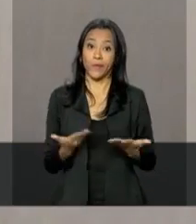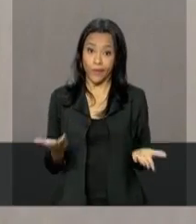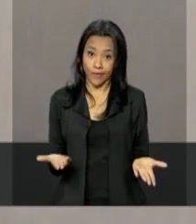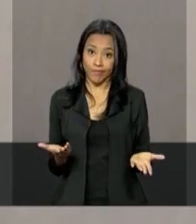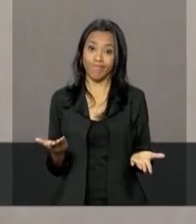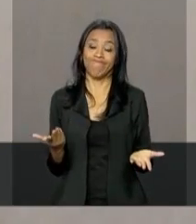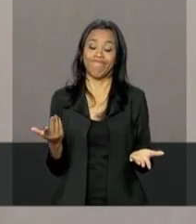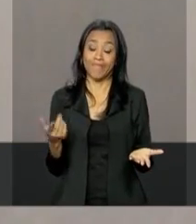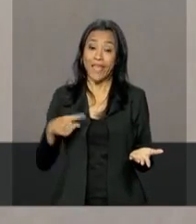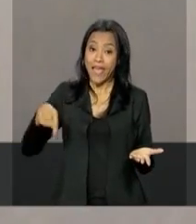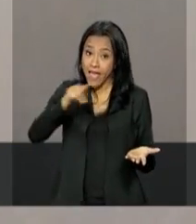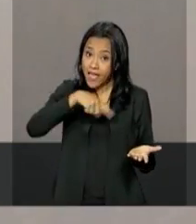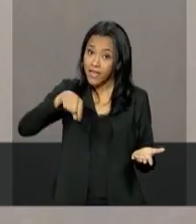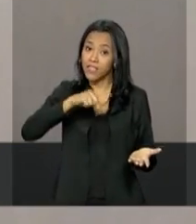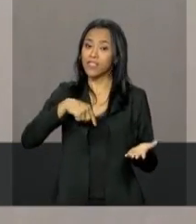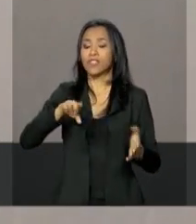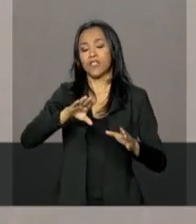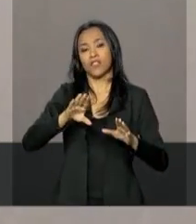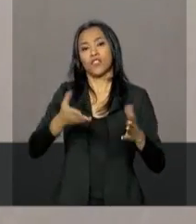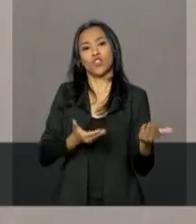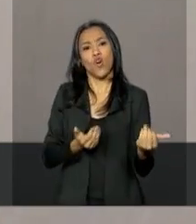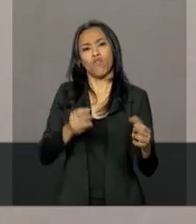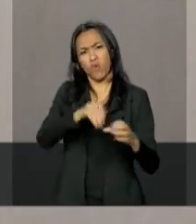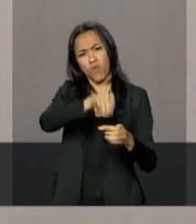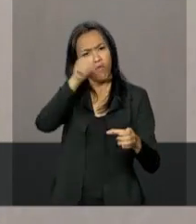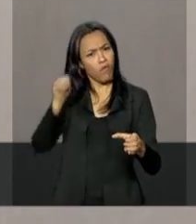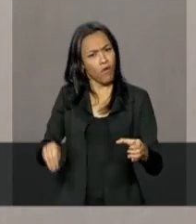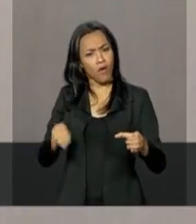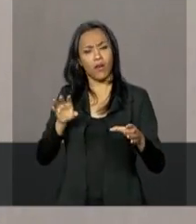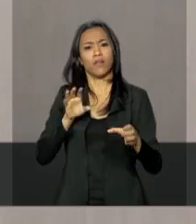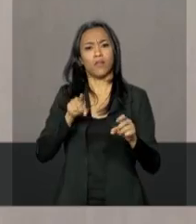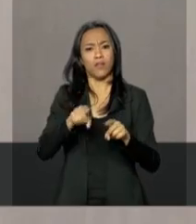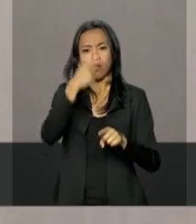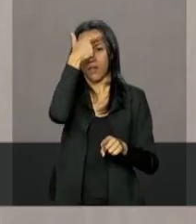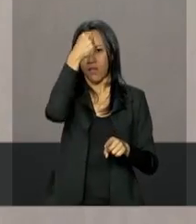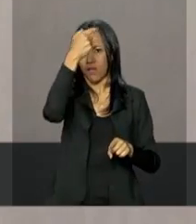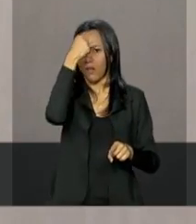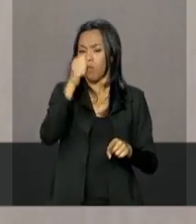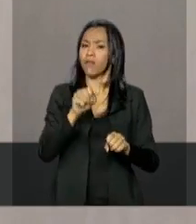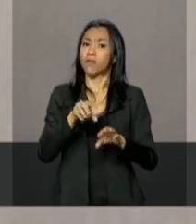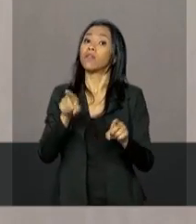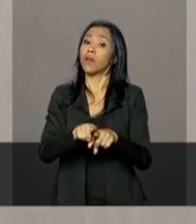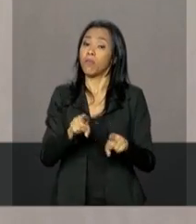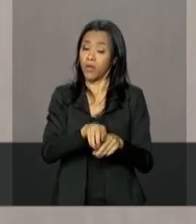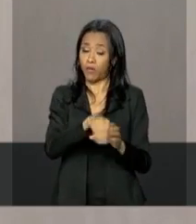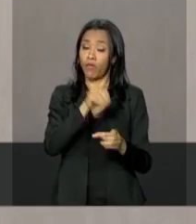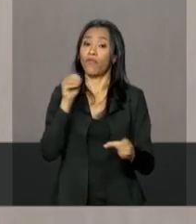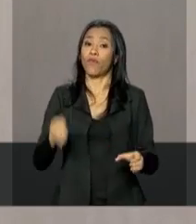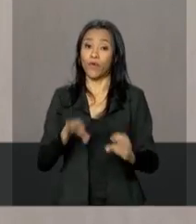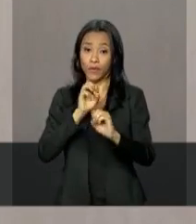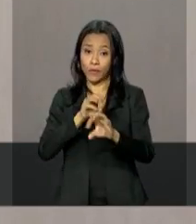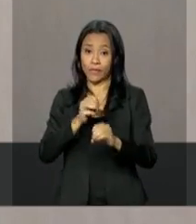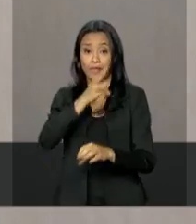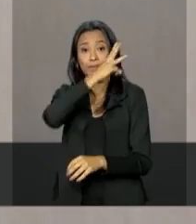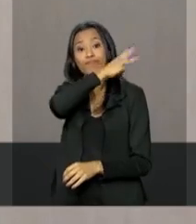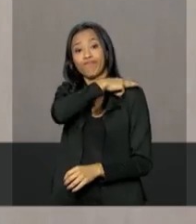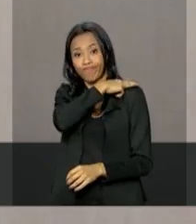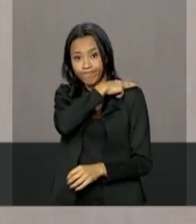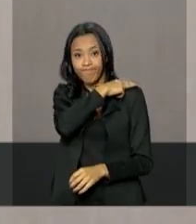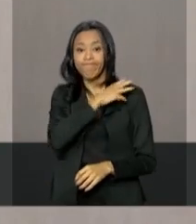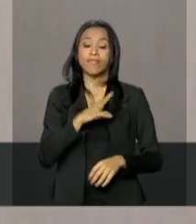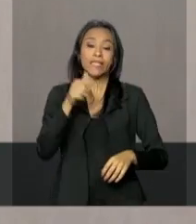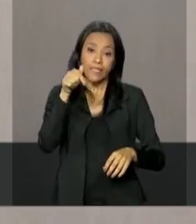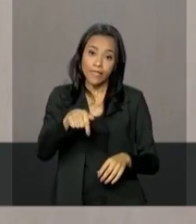esses jovens não estão só fora do ensino superior, eles também estão fora do ensino médio. E isso reafirma um pouco